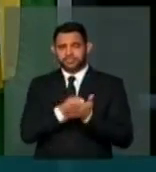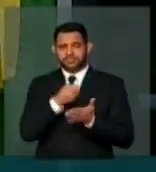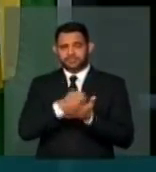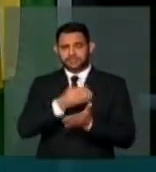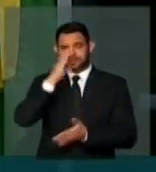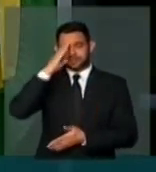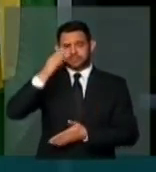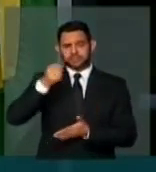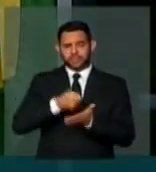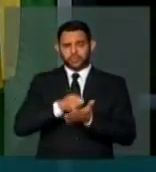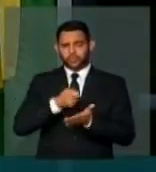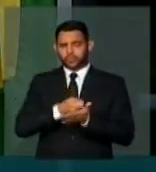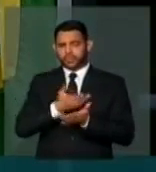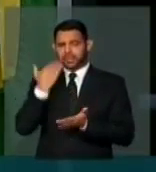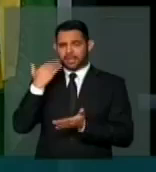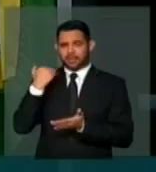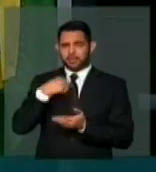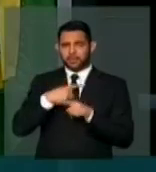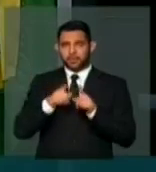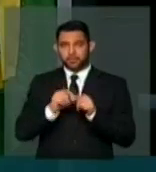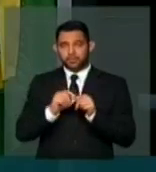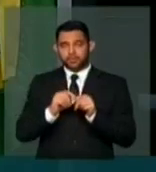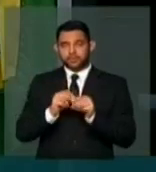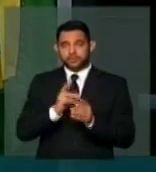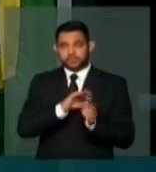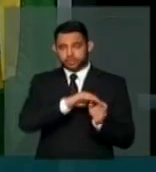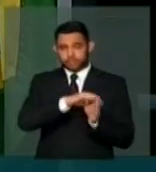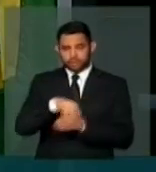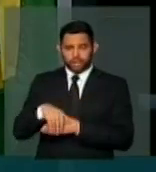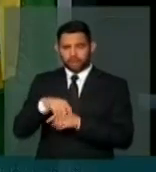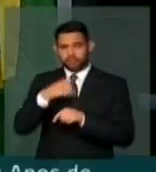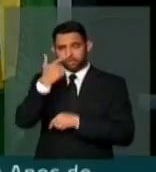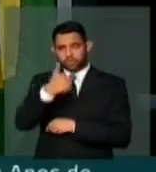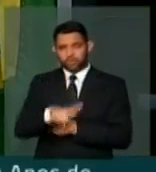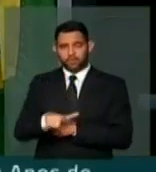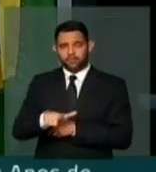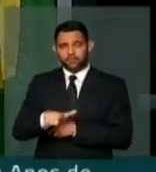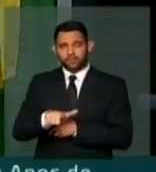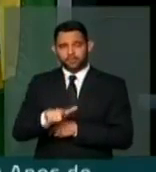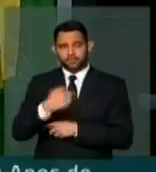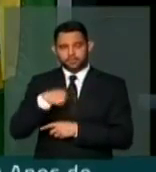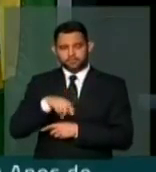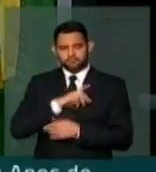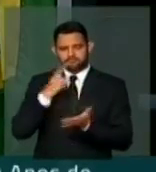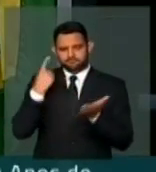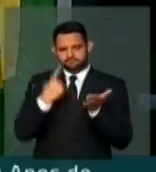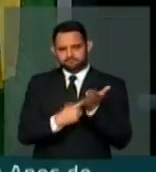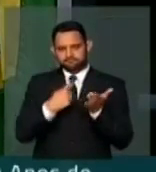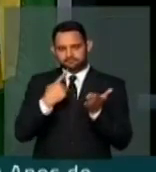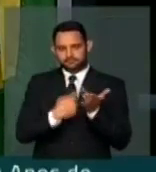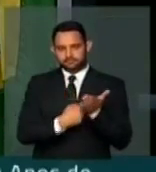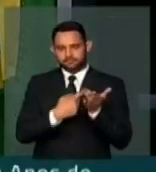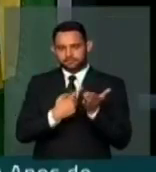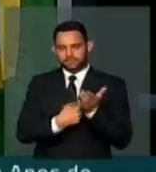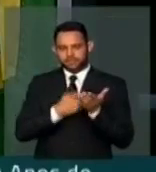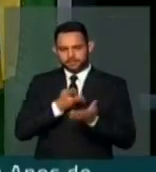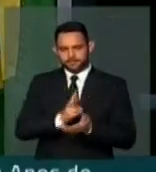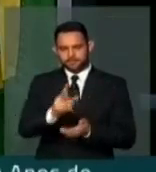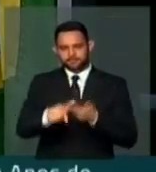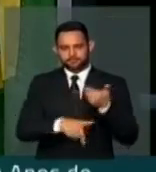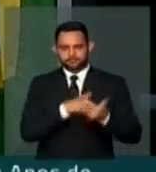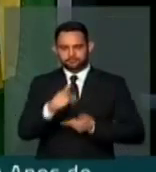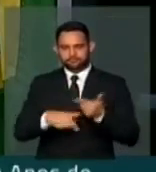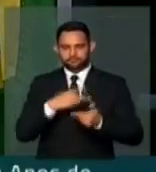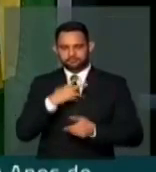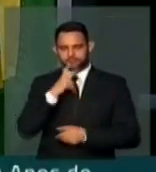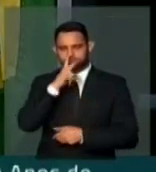ditadura depois que ela se instalou, renovemos mais uma vez nosso compromisso de trabalhar sempre